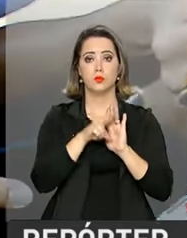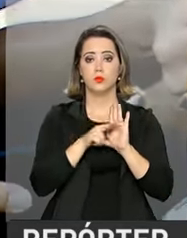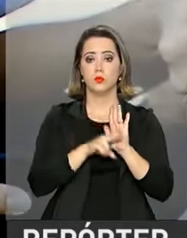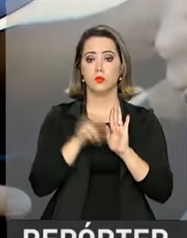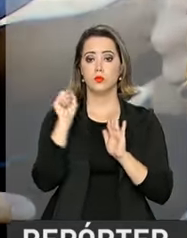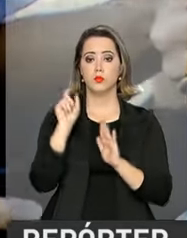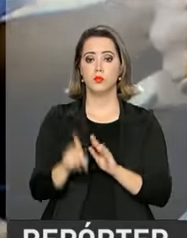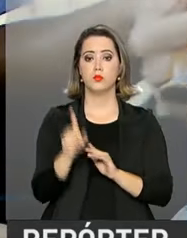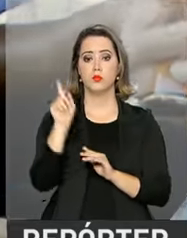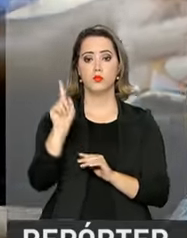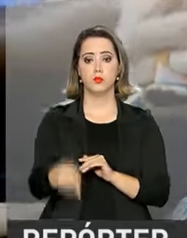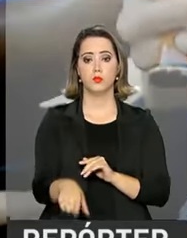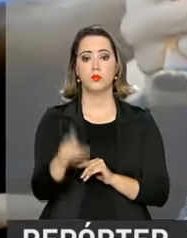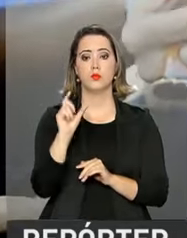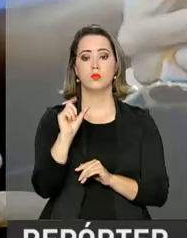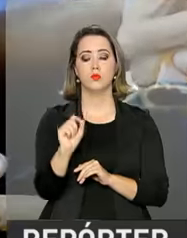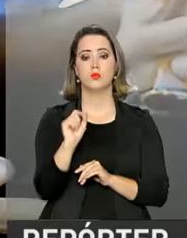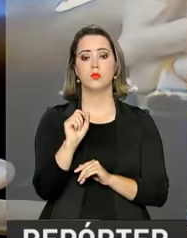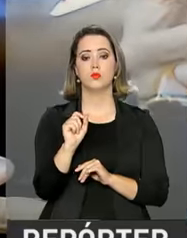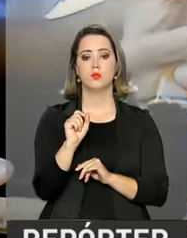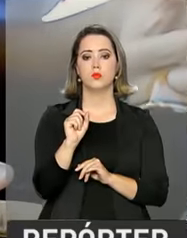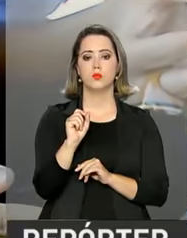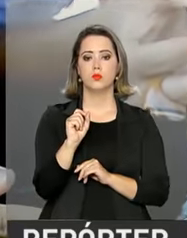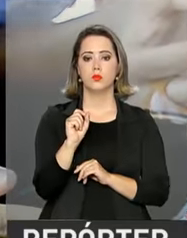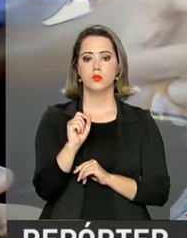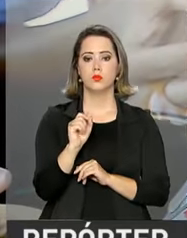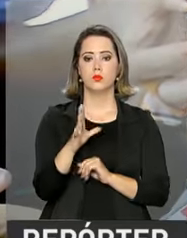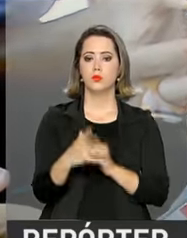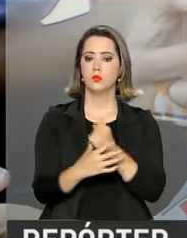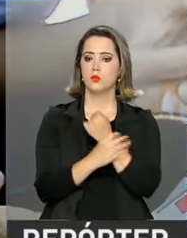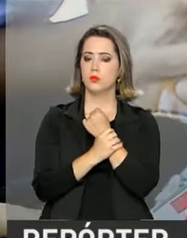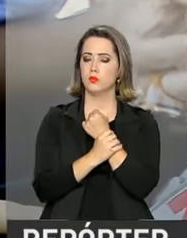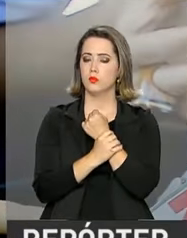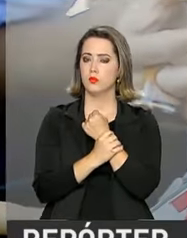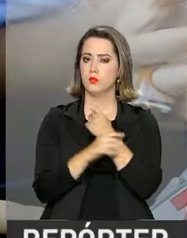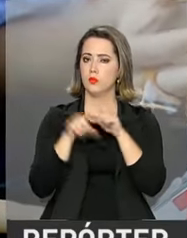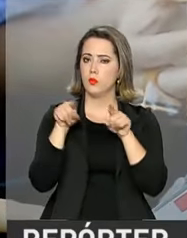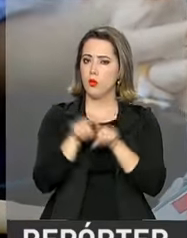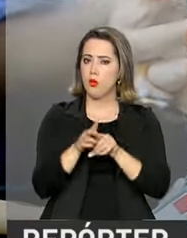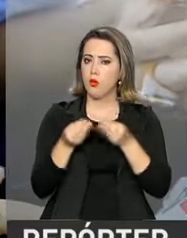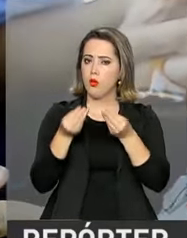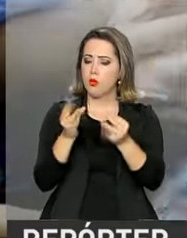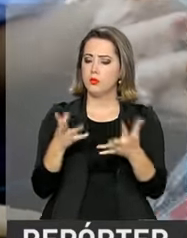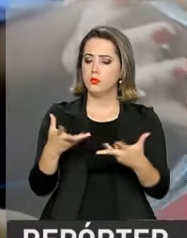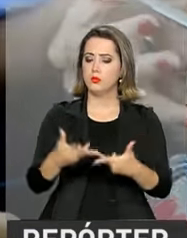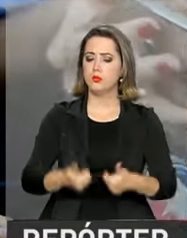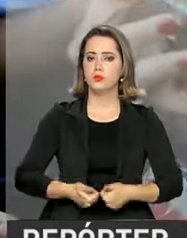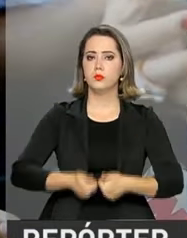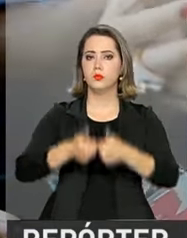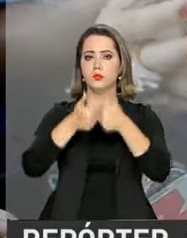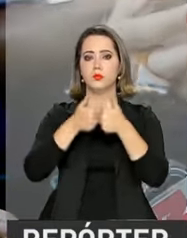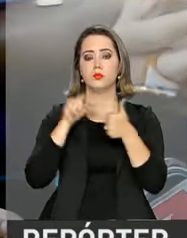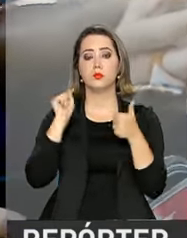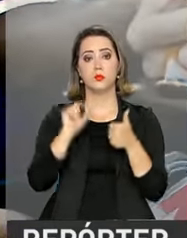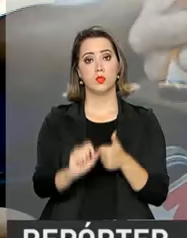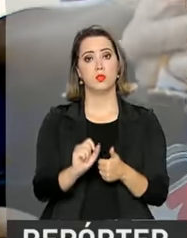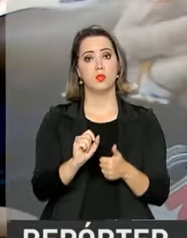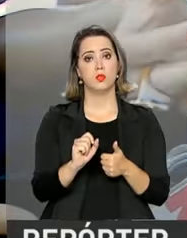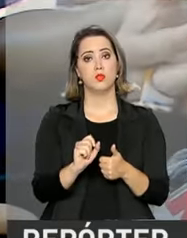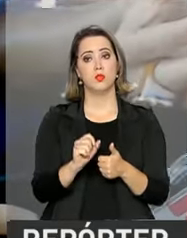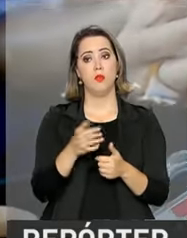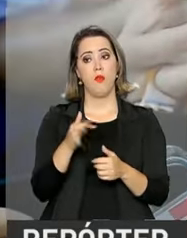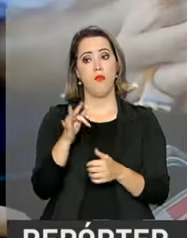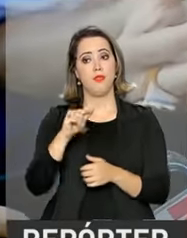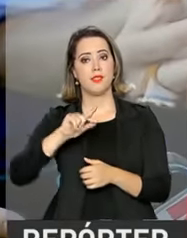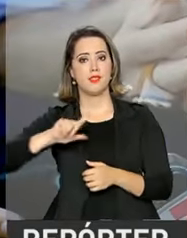teto que é de fato assegure a eficiência ea eficácia fiscal